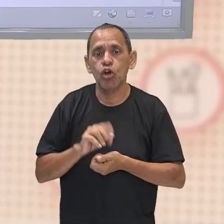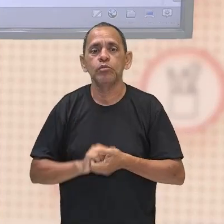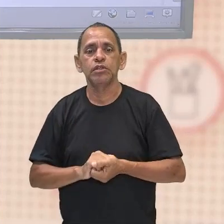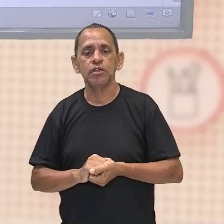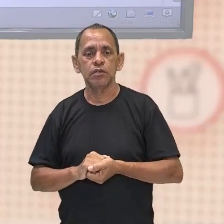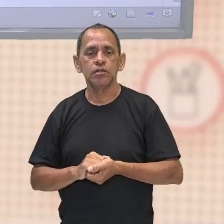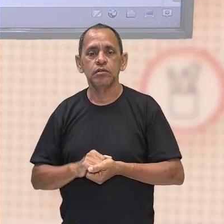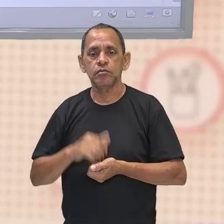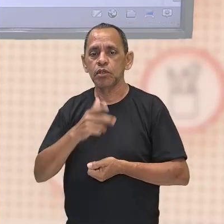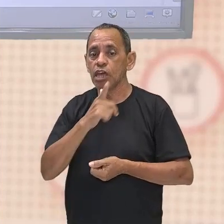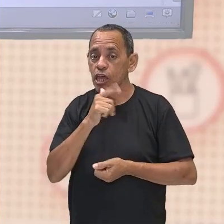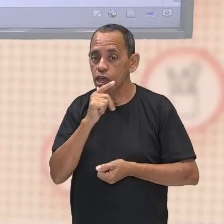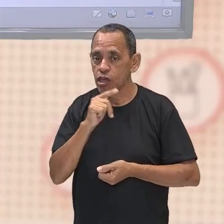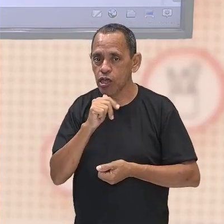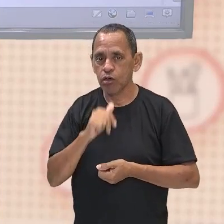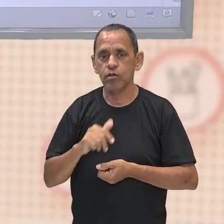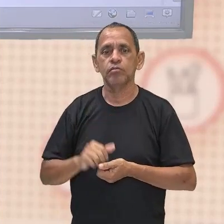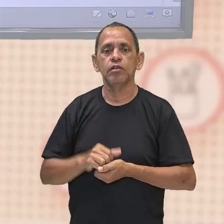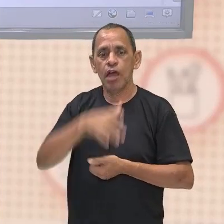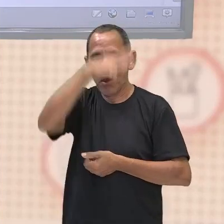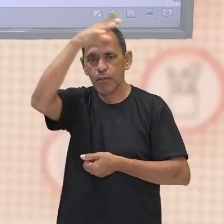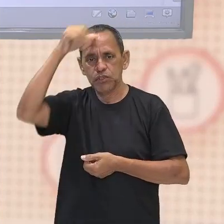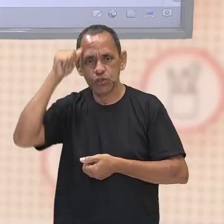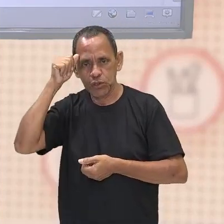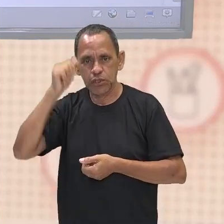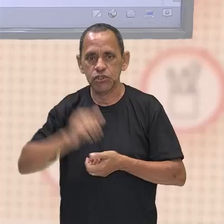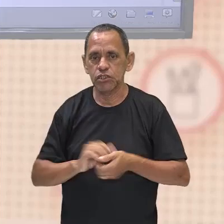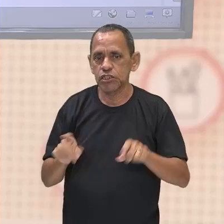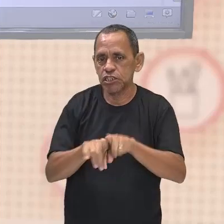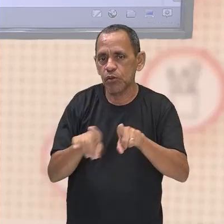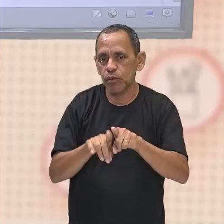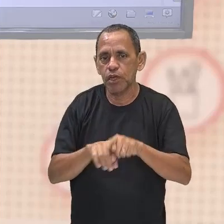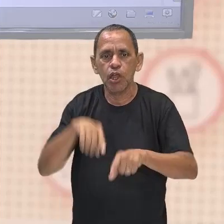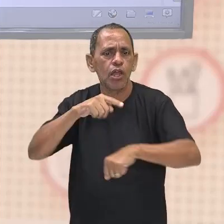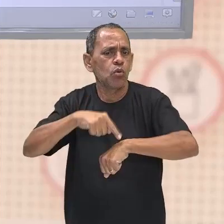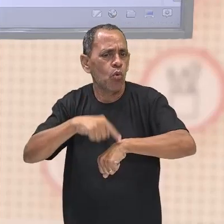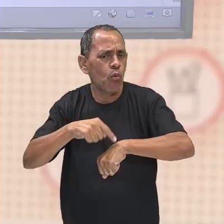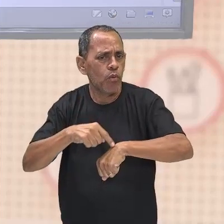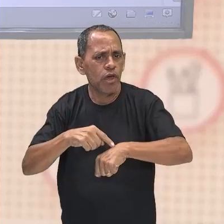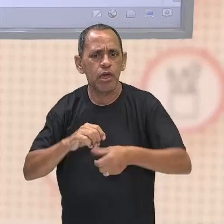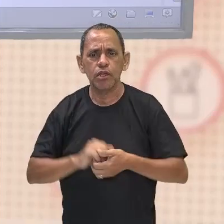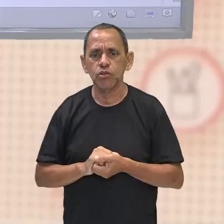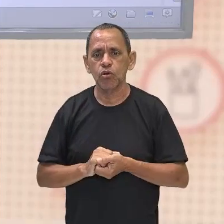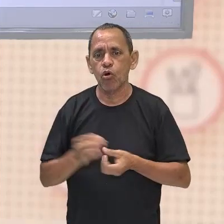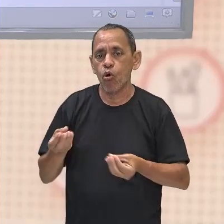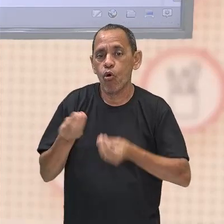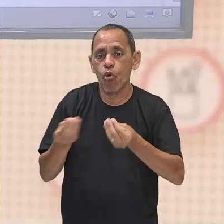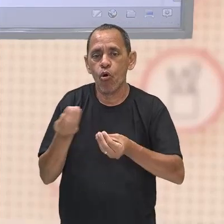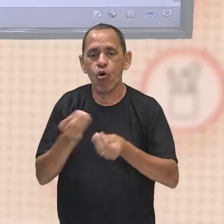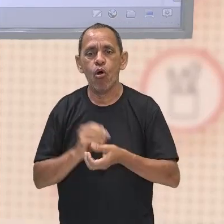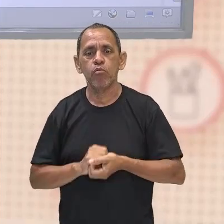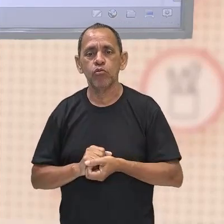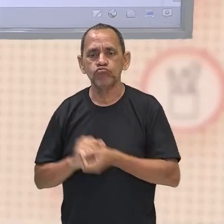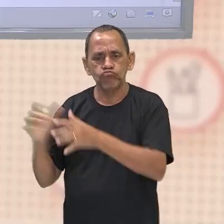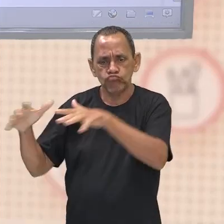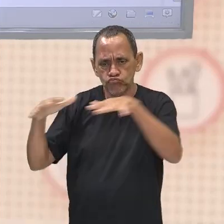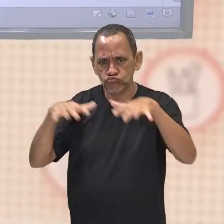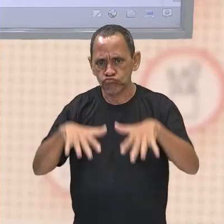aí a gente então tem esse primeiro momento que faz com que a nossa região da Amazônia seja ocupada. Seguindo